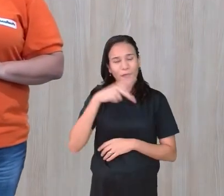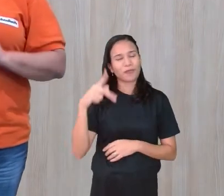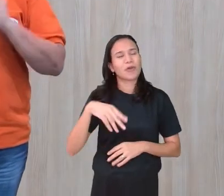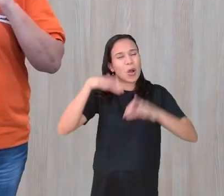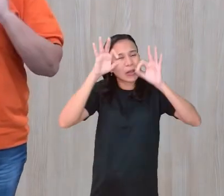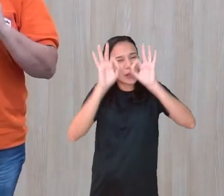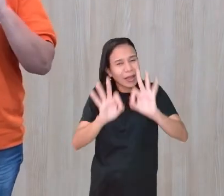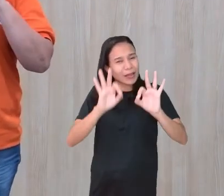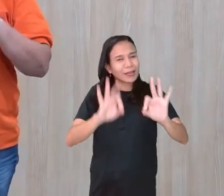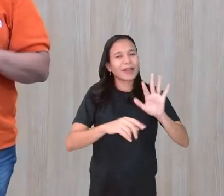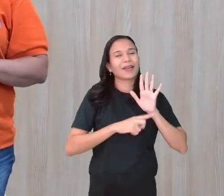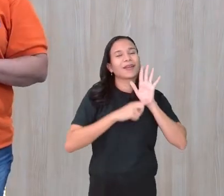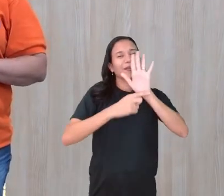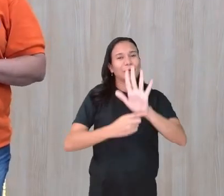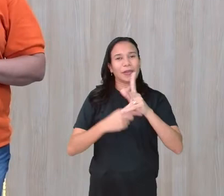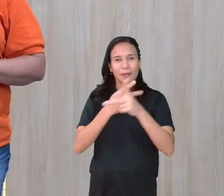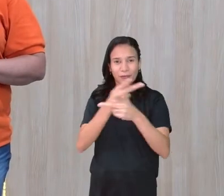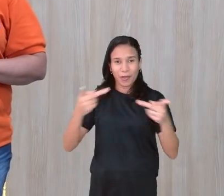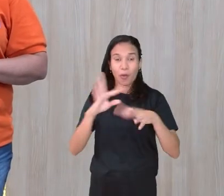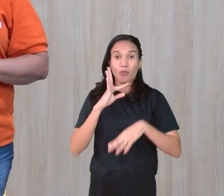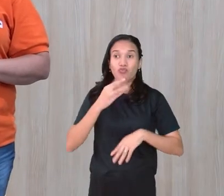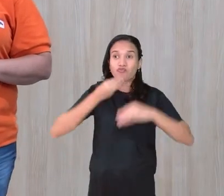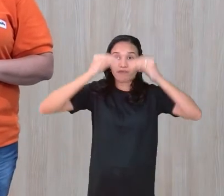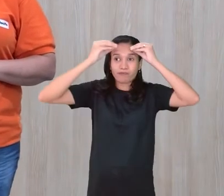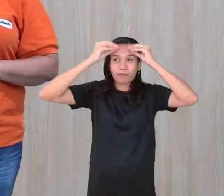tá? Para o seu conhecimento avançar.